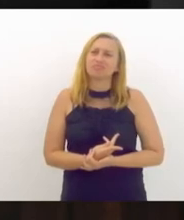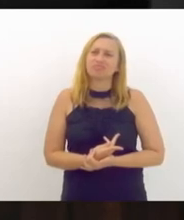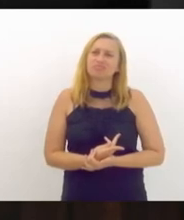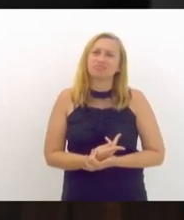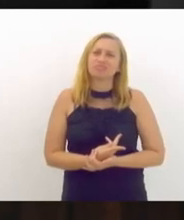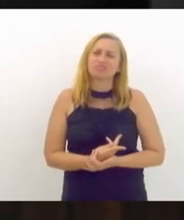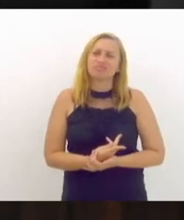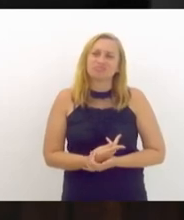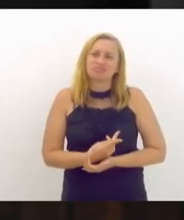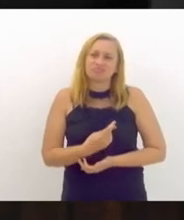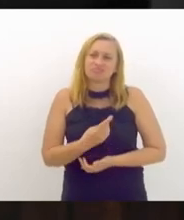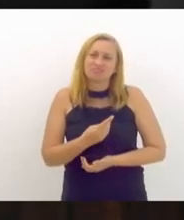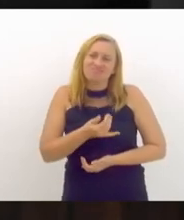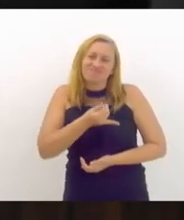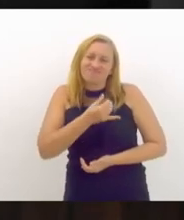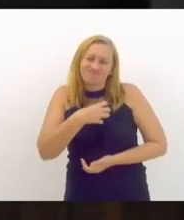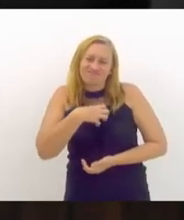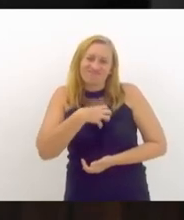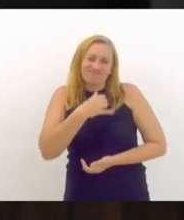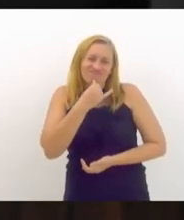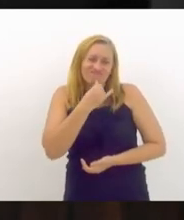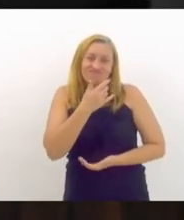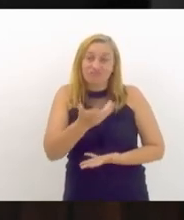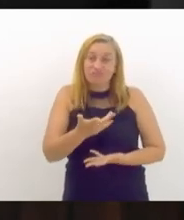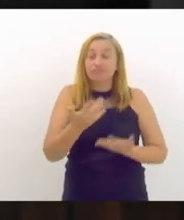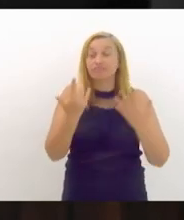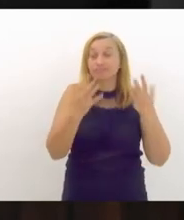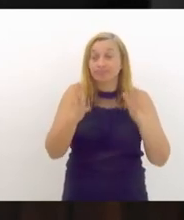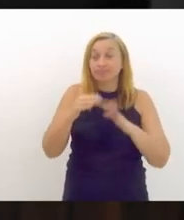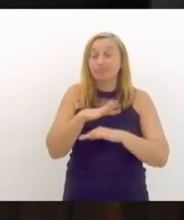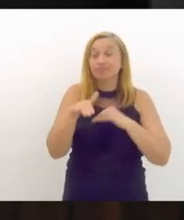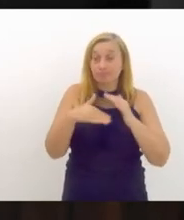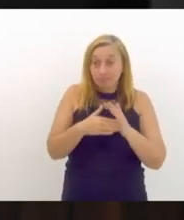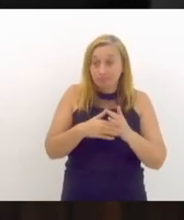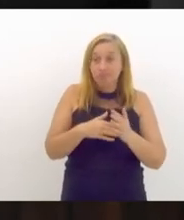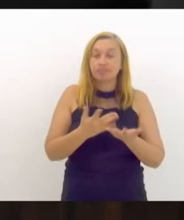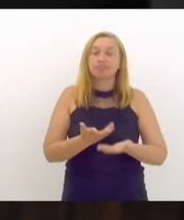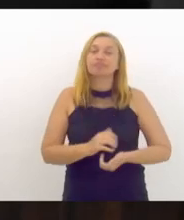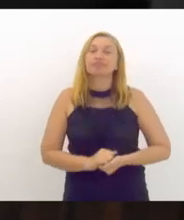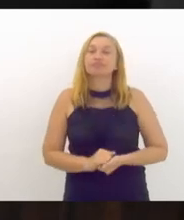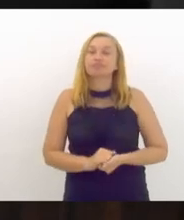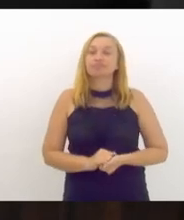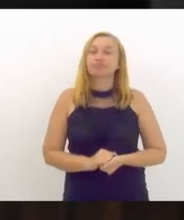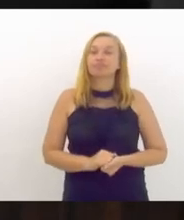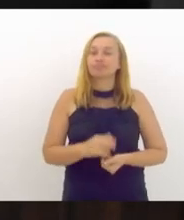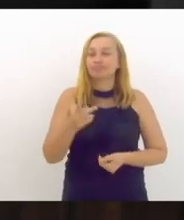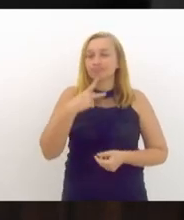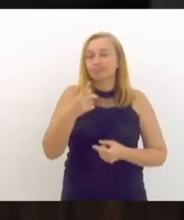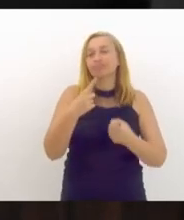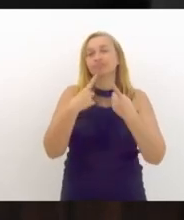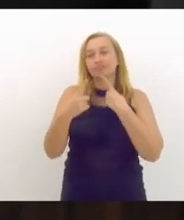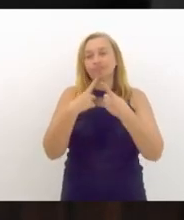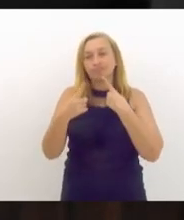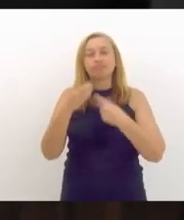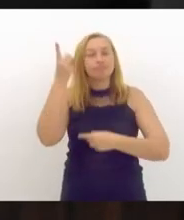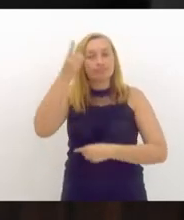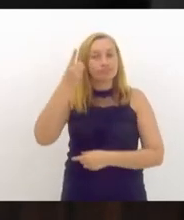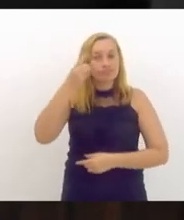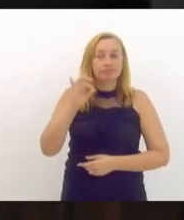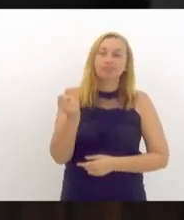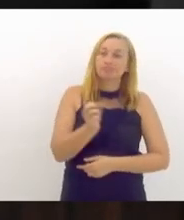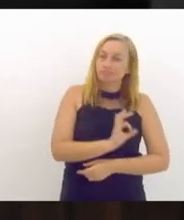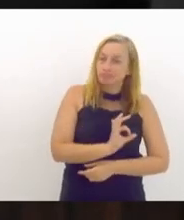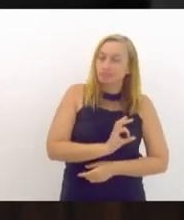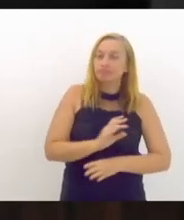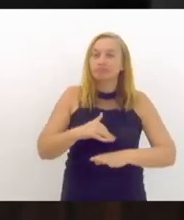aversão, essa é que é a grande verdade, né? Então, parabenizar a todos aí que trouxeram essa discussão, a deputada Marta Rocha e